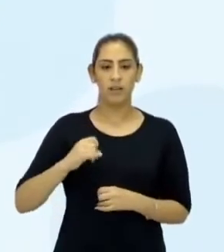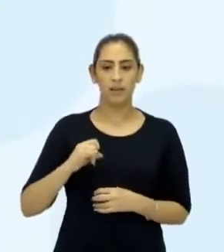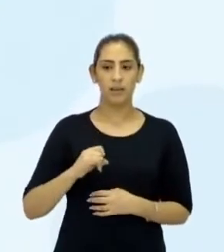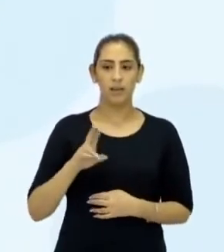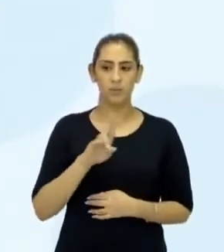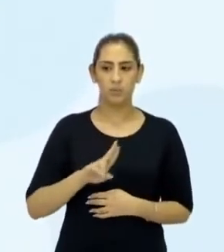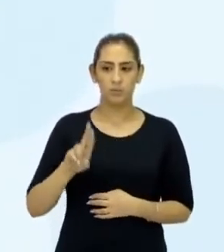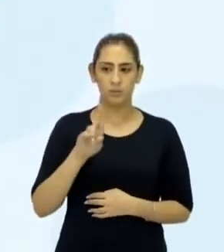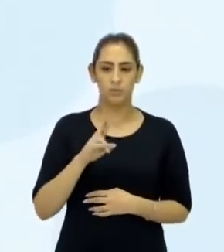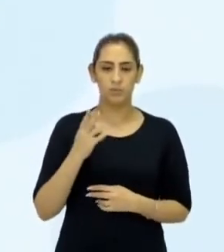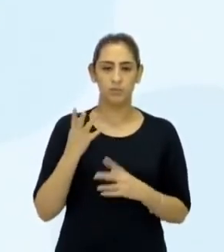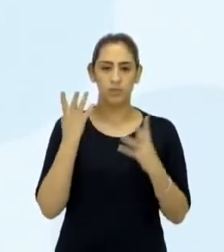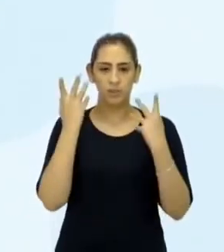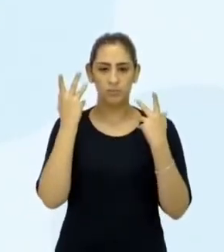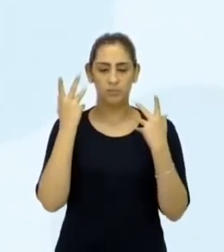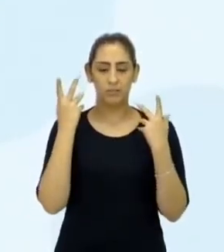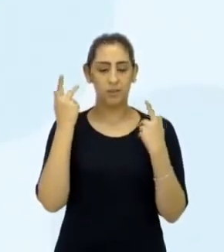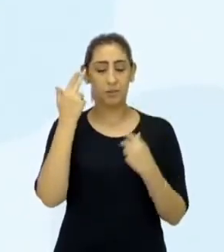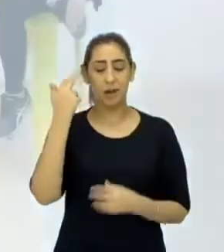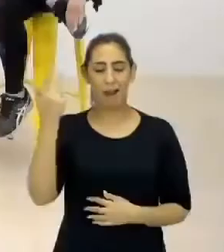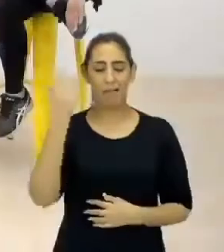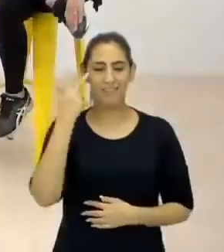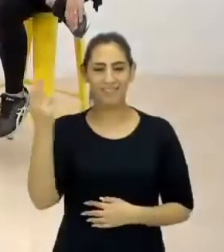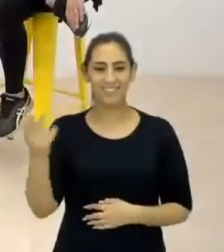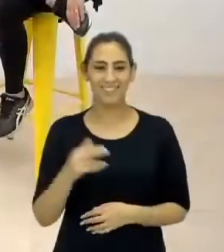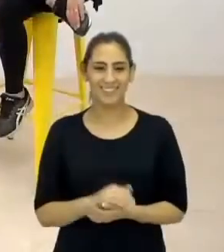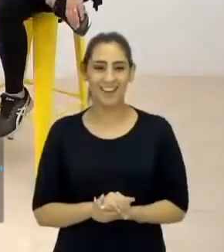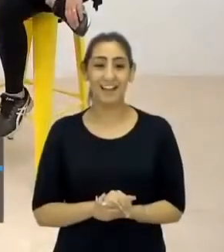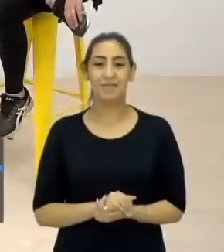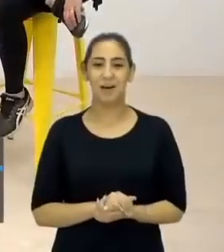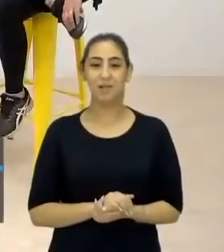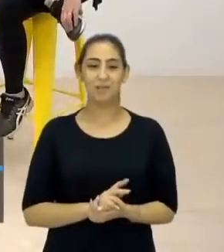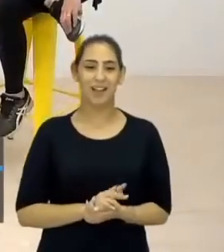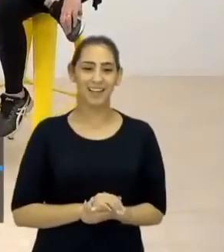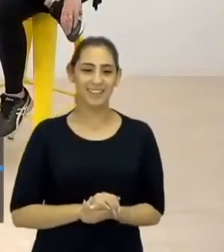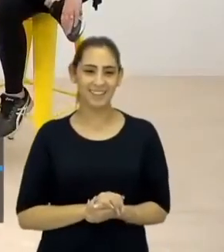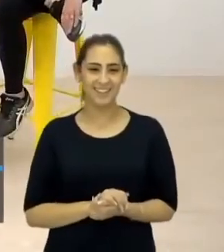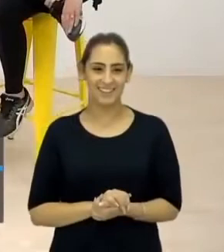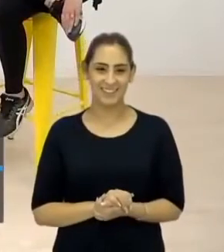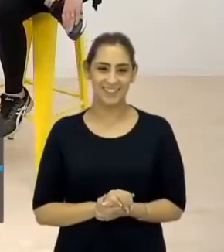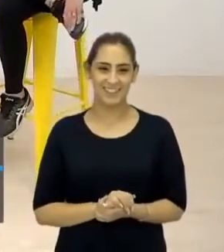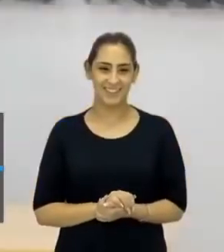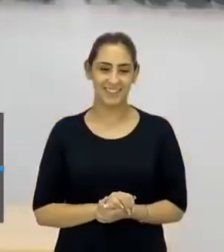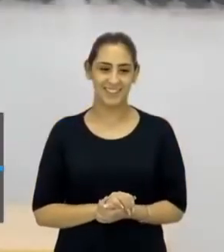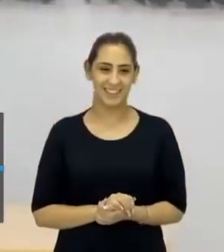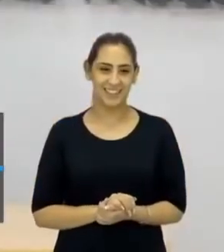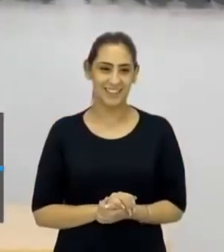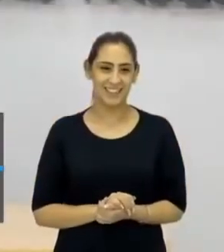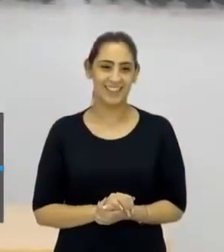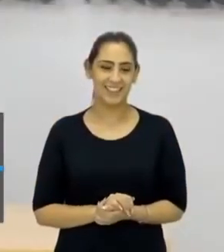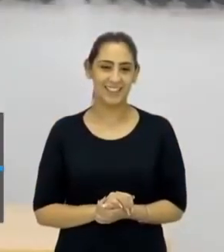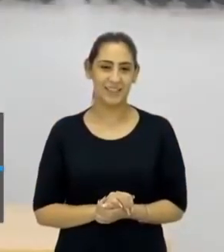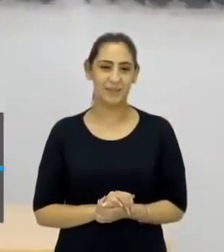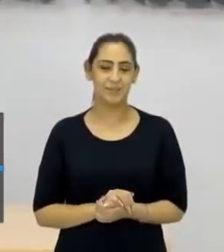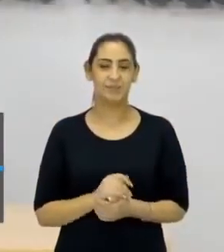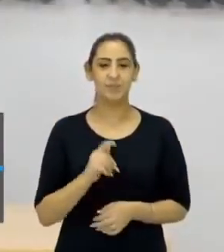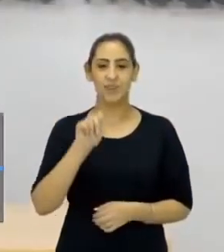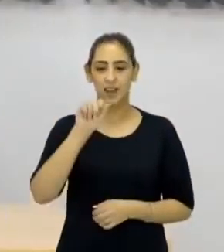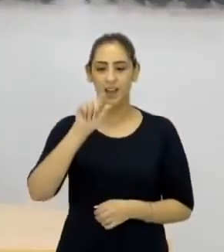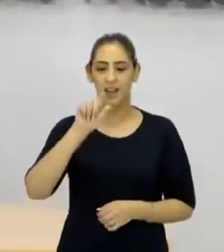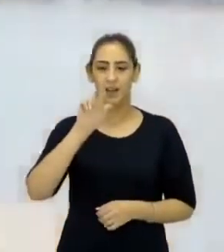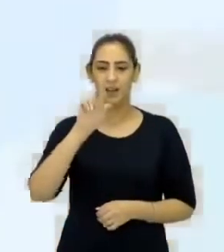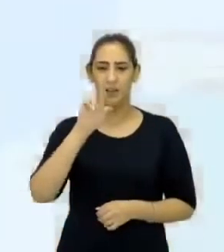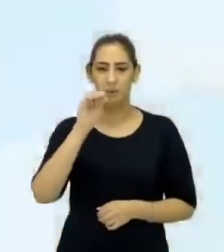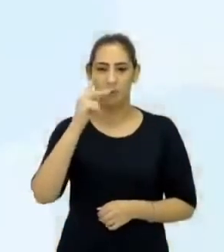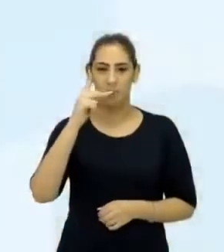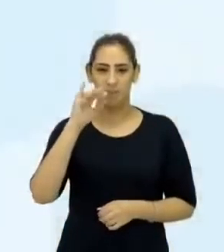dos recursos naturais e matérias-primas. Bora que bora? Bora. E no embalo aí da agropecuária, nós vamos ver o